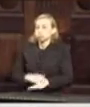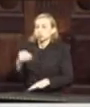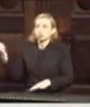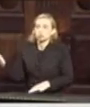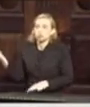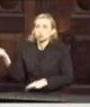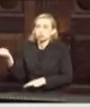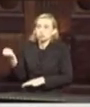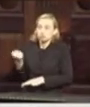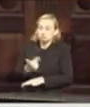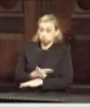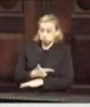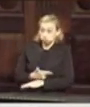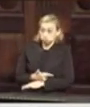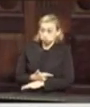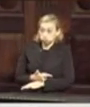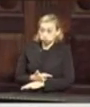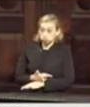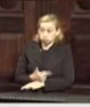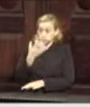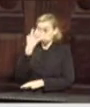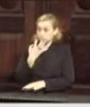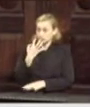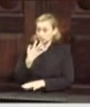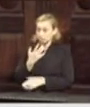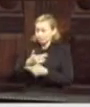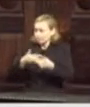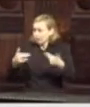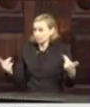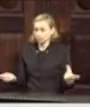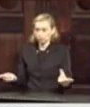complexo, mais grave e que tem muitas causas.